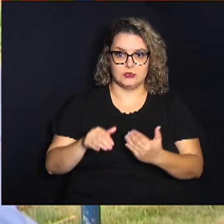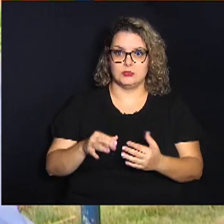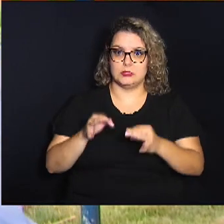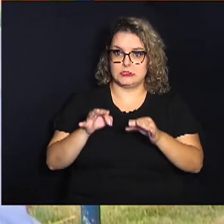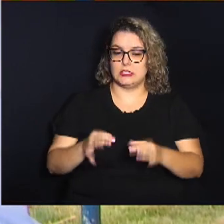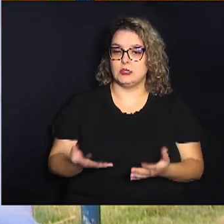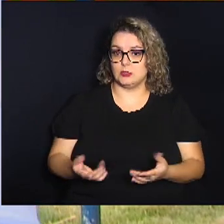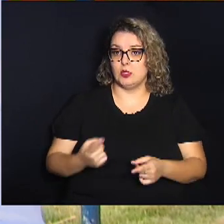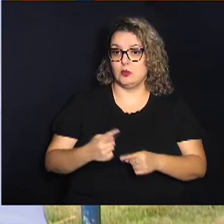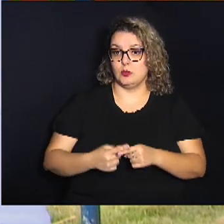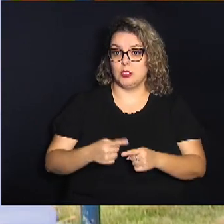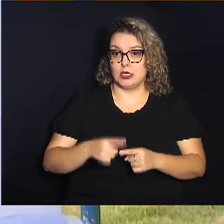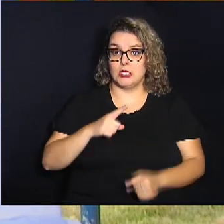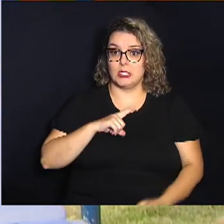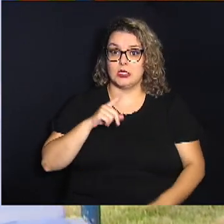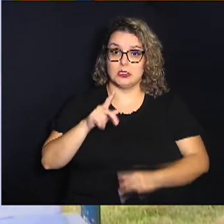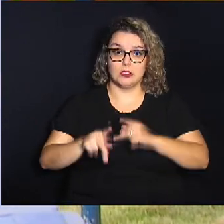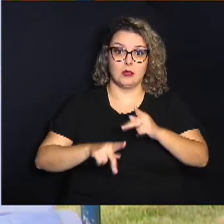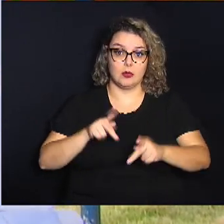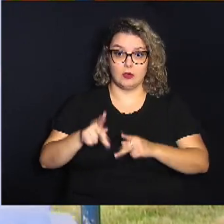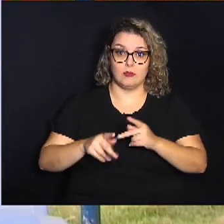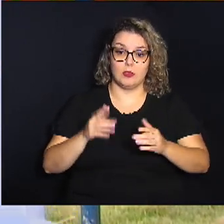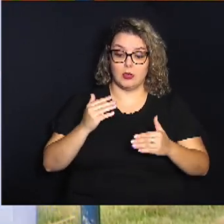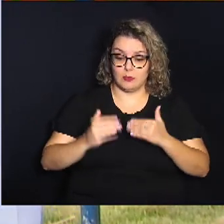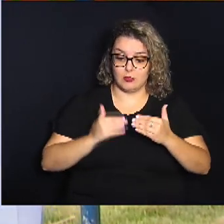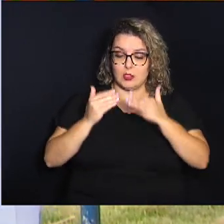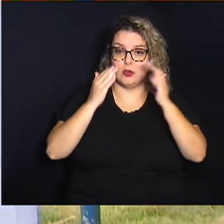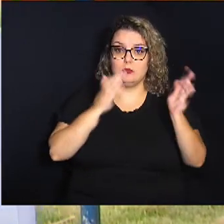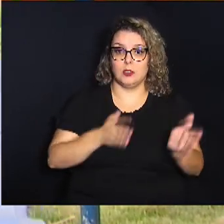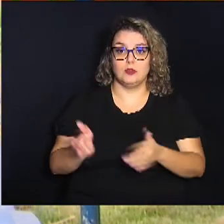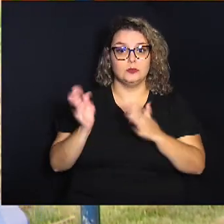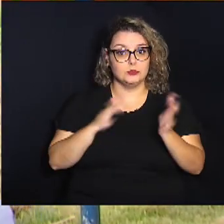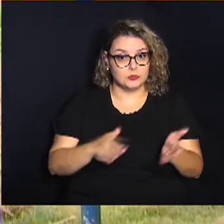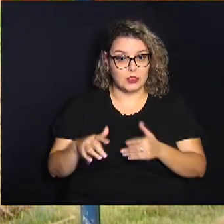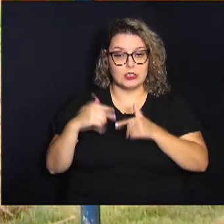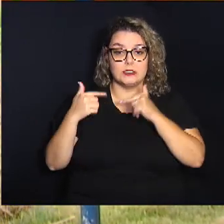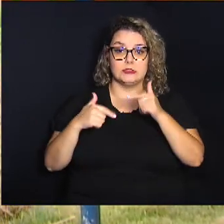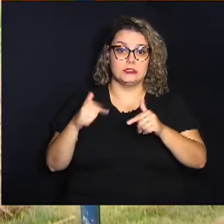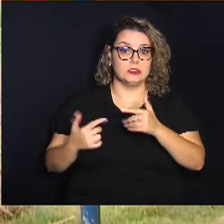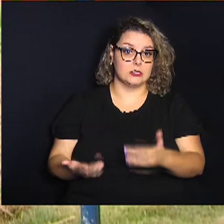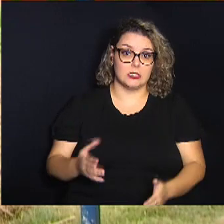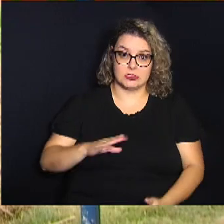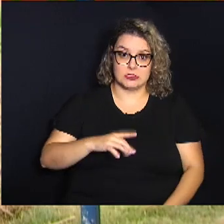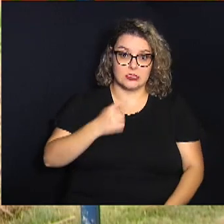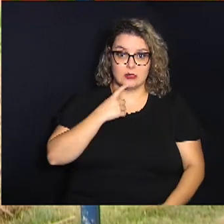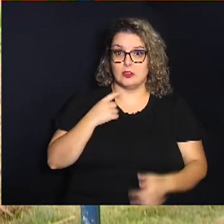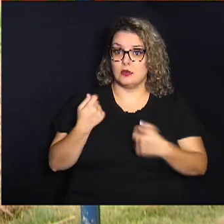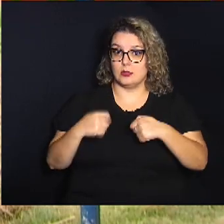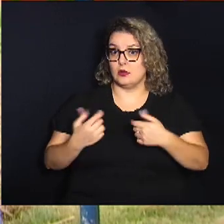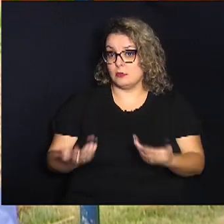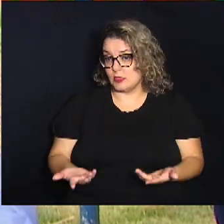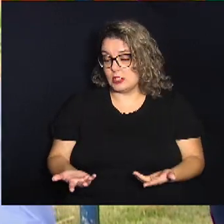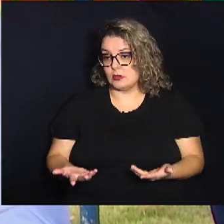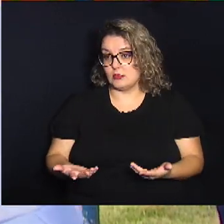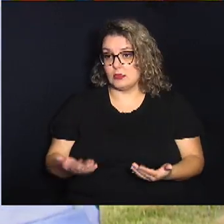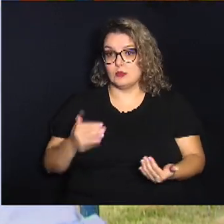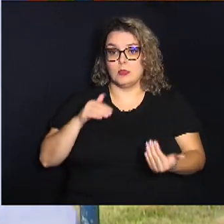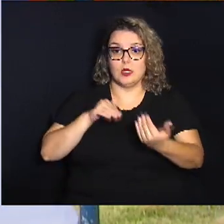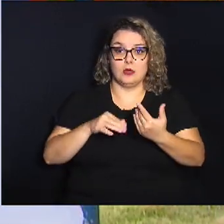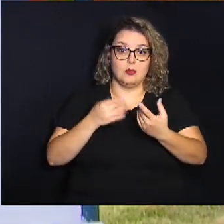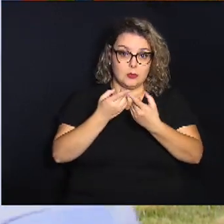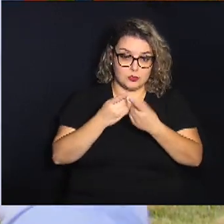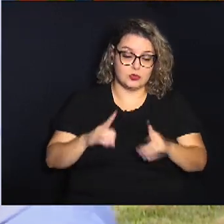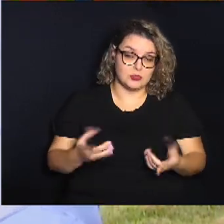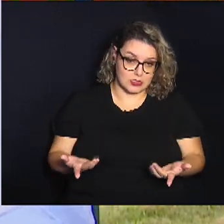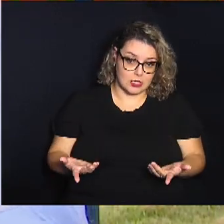até porque existe uma população produtiva que trabalha na cidade de Campinas e necessitava trafegar com dignidade.